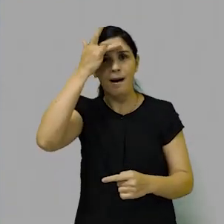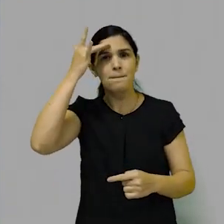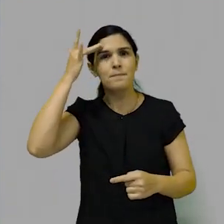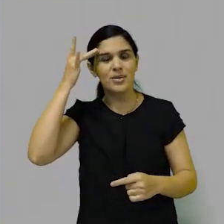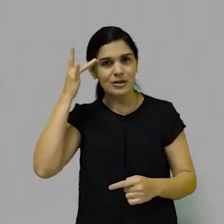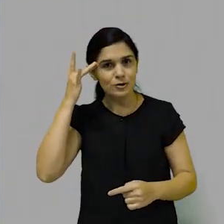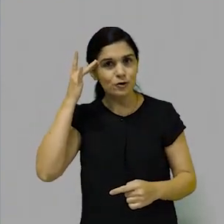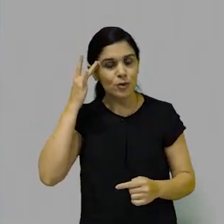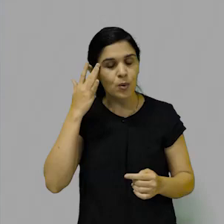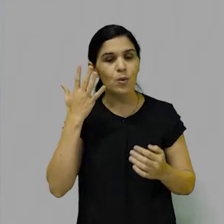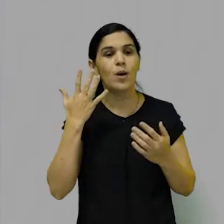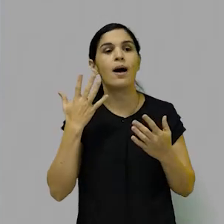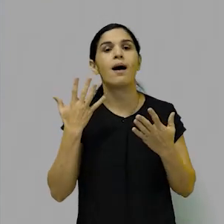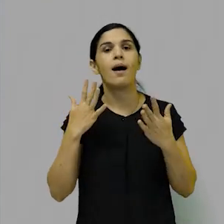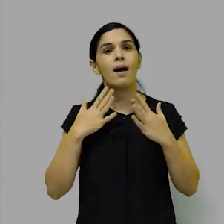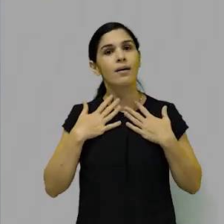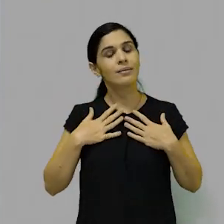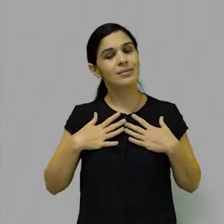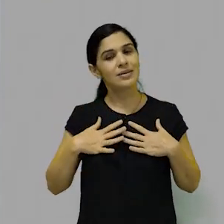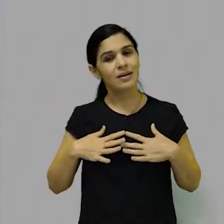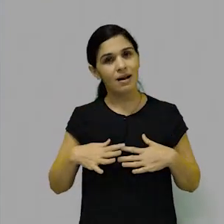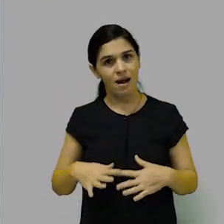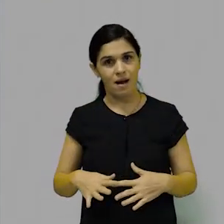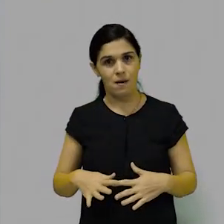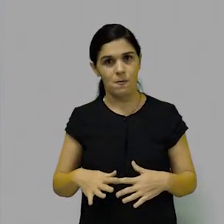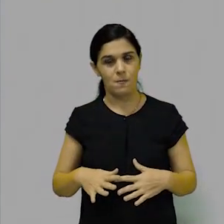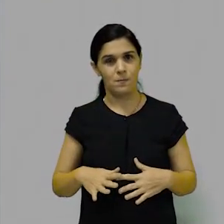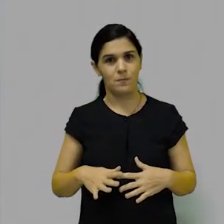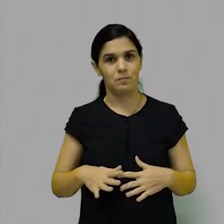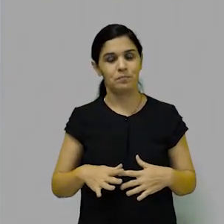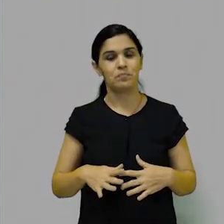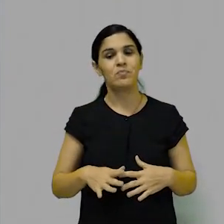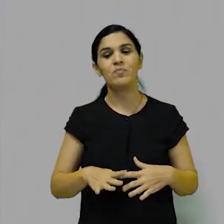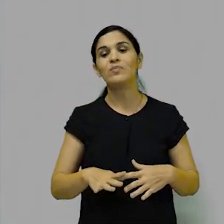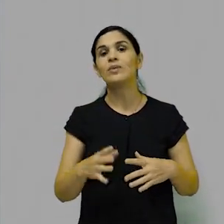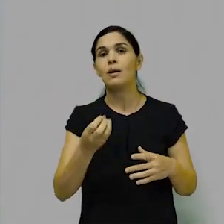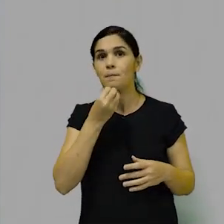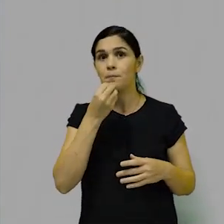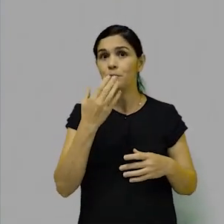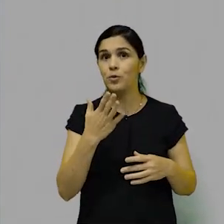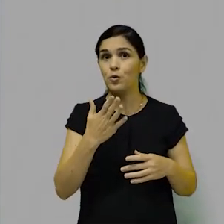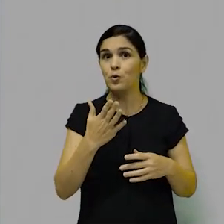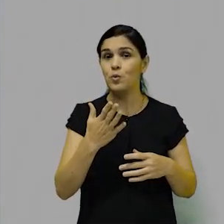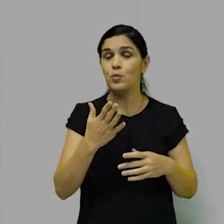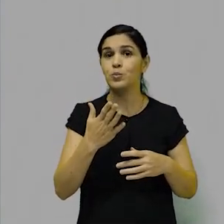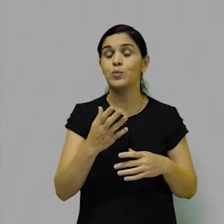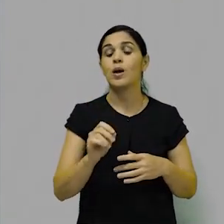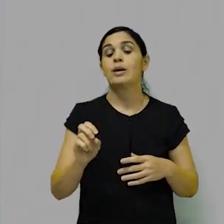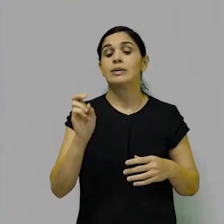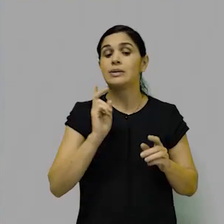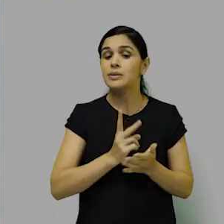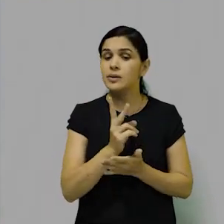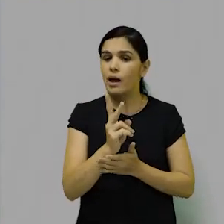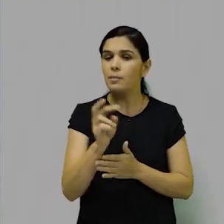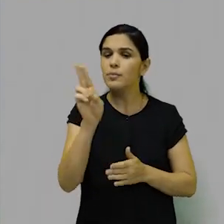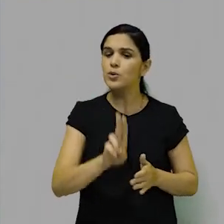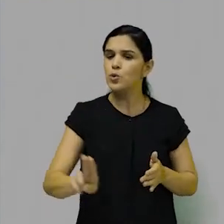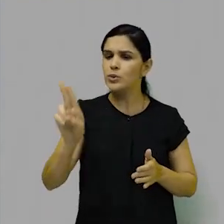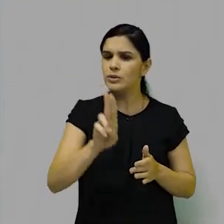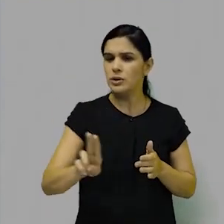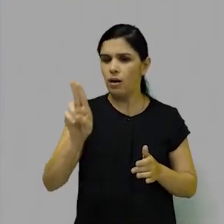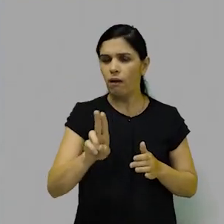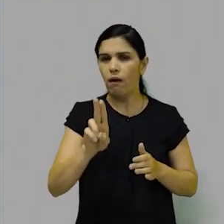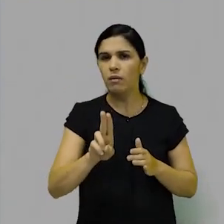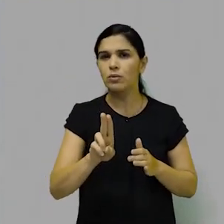intensidade muito alta, de um volume muito alto de treino. O atleta geralmente ele utiliza esses treinos para ter uma recuperação